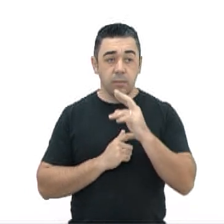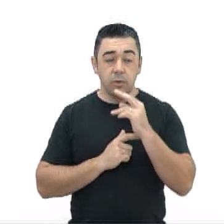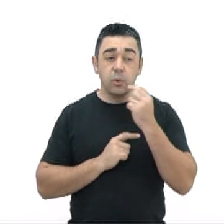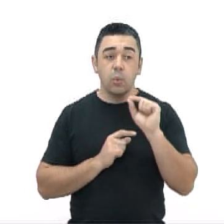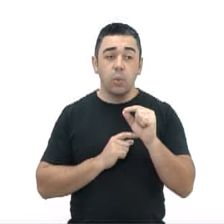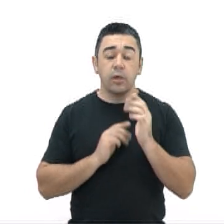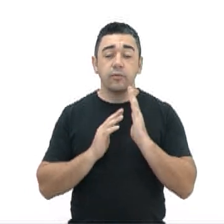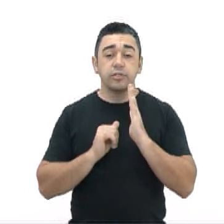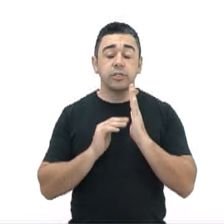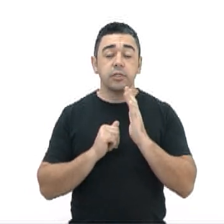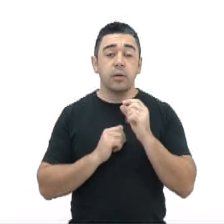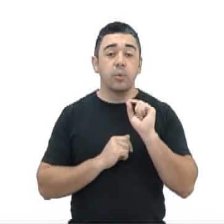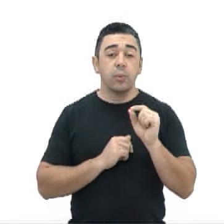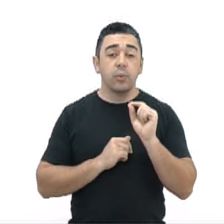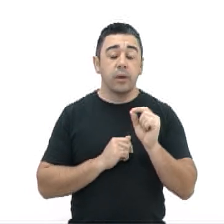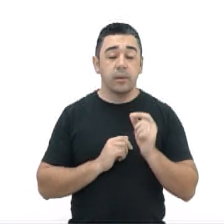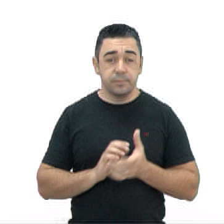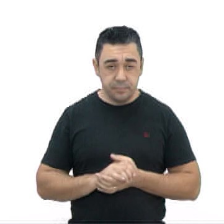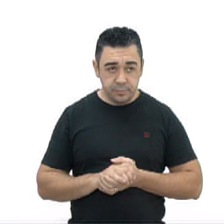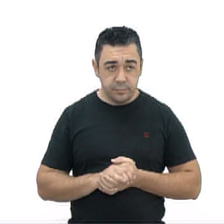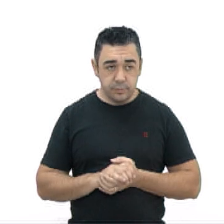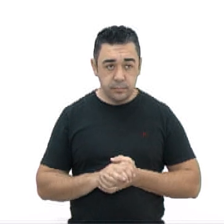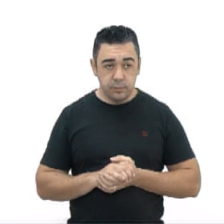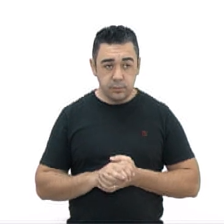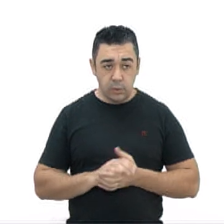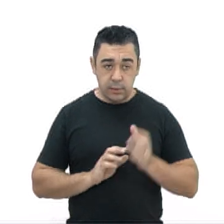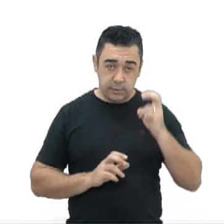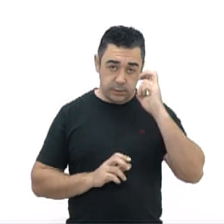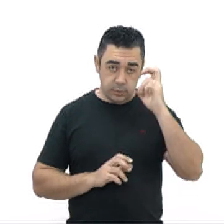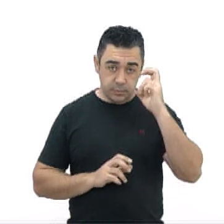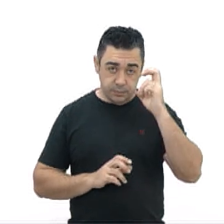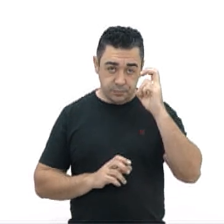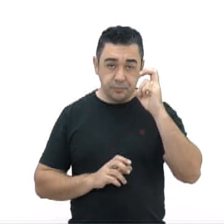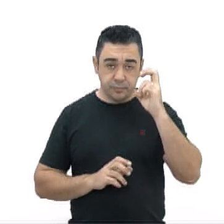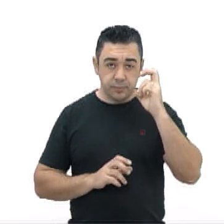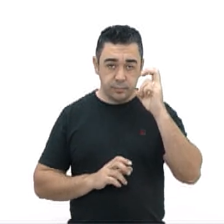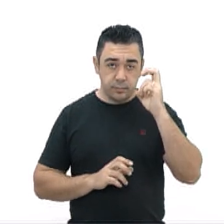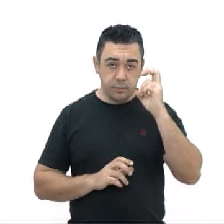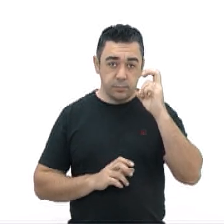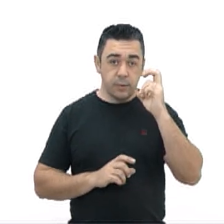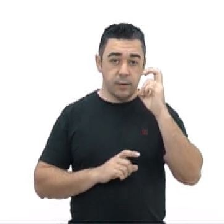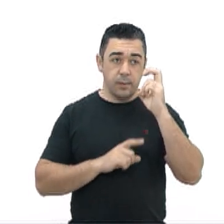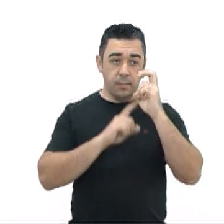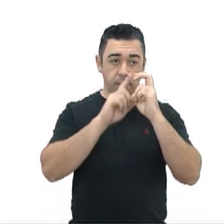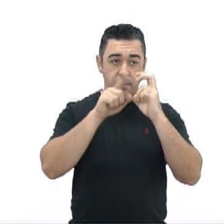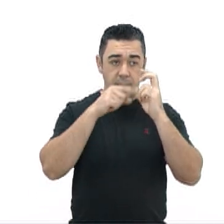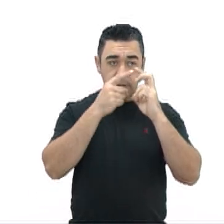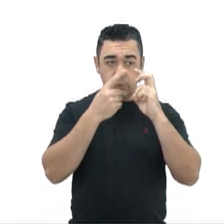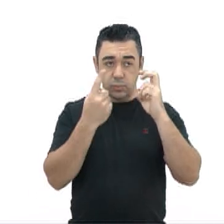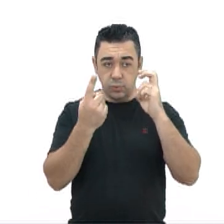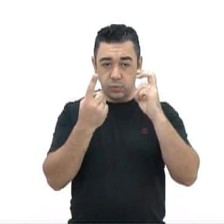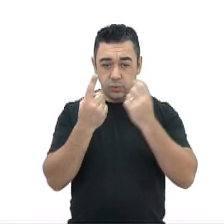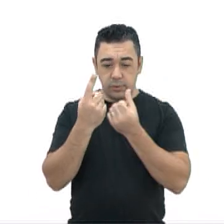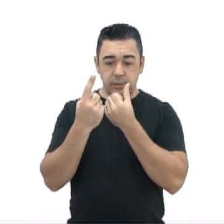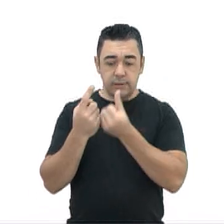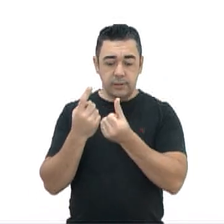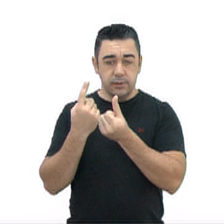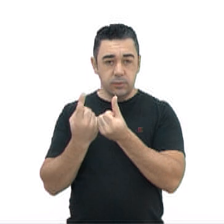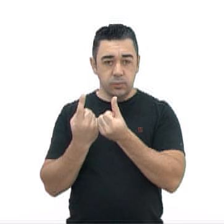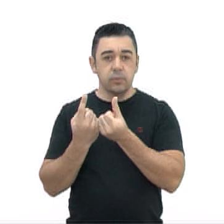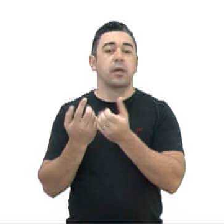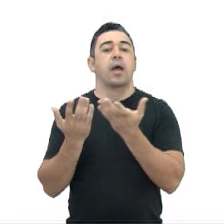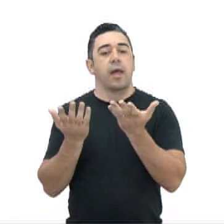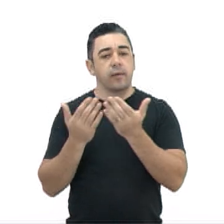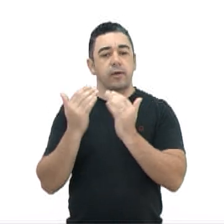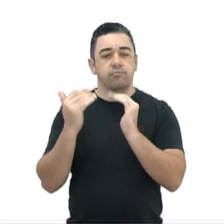que eu vou subtrair do 256? Vai ser, como tinha sobrado 5 ali, eu faço 5 mais 1, e aí 6, e aí eu abaixo